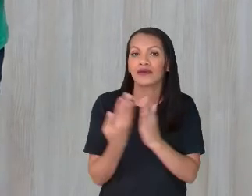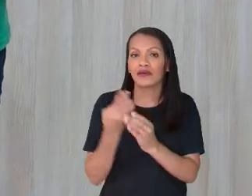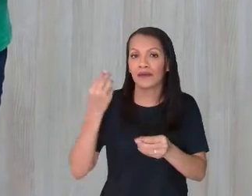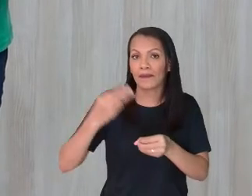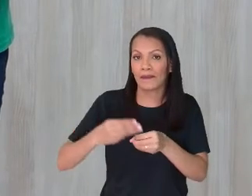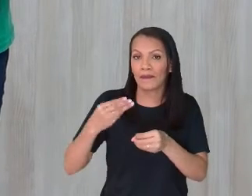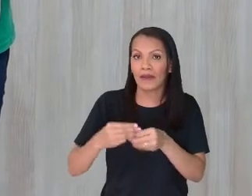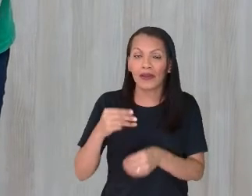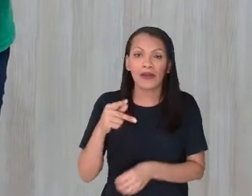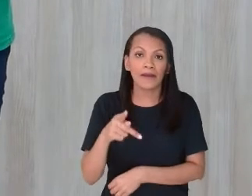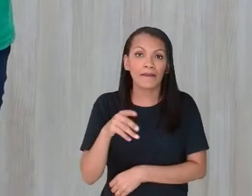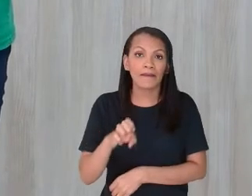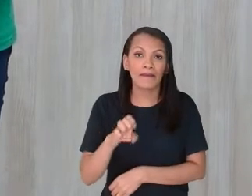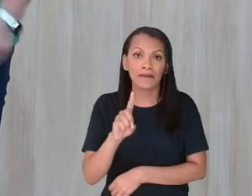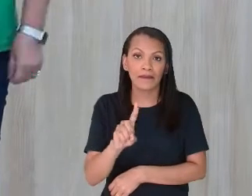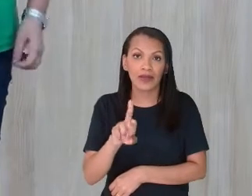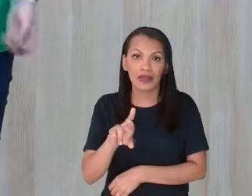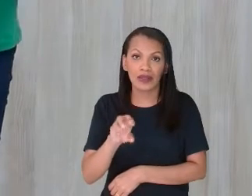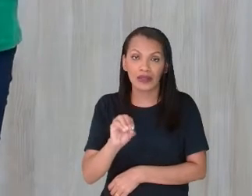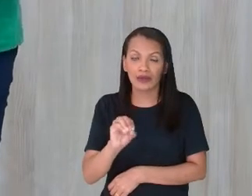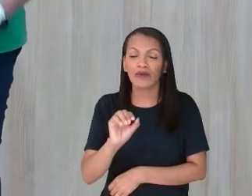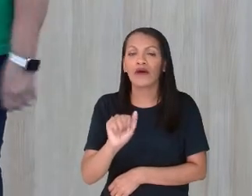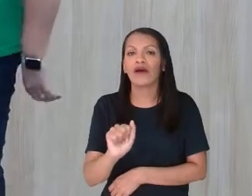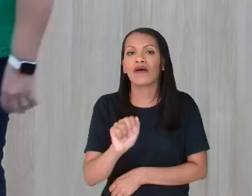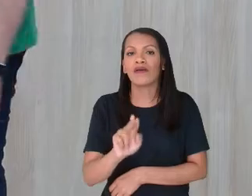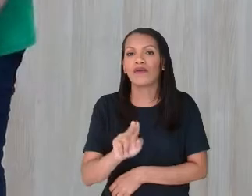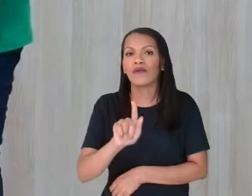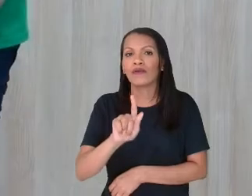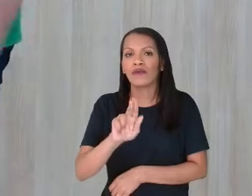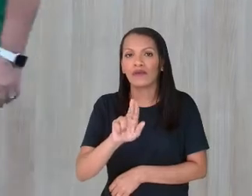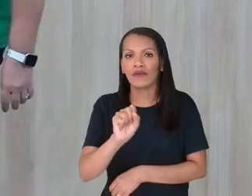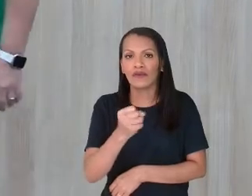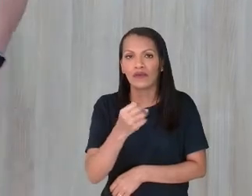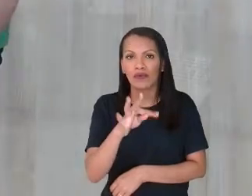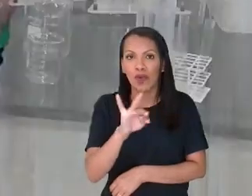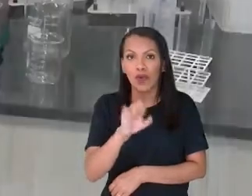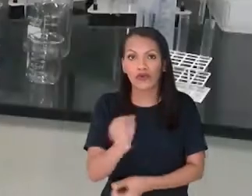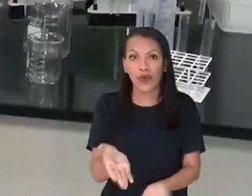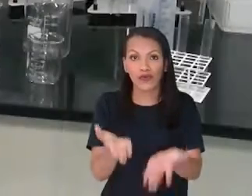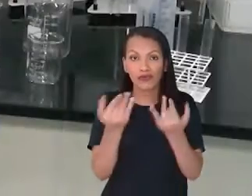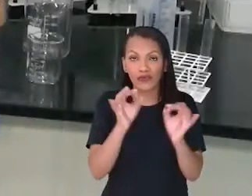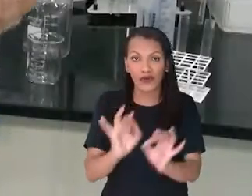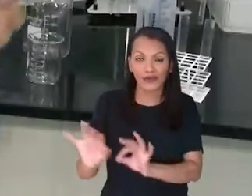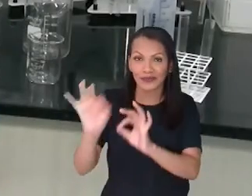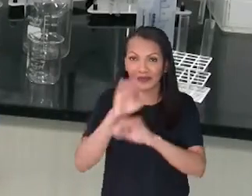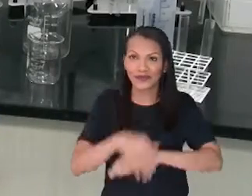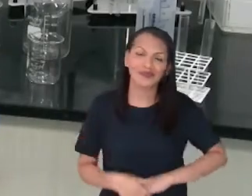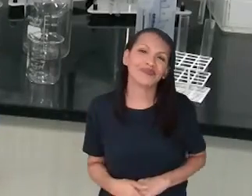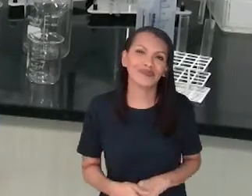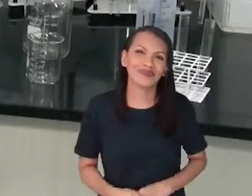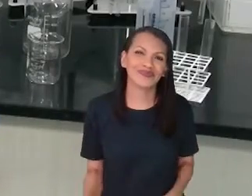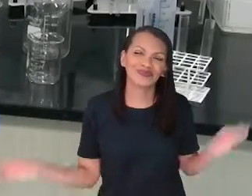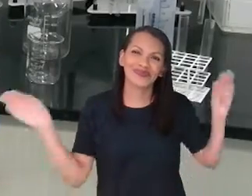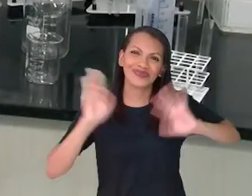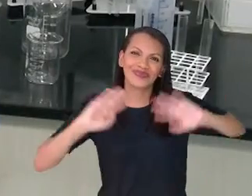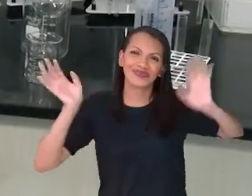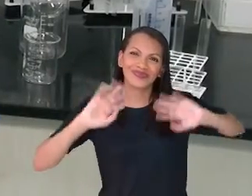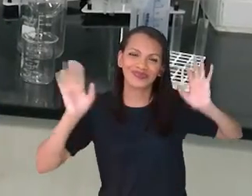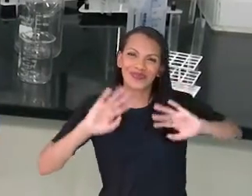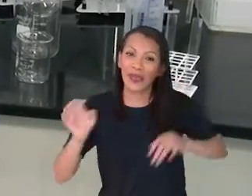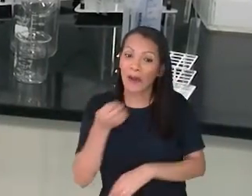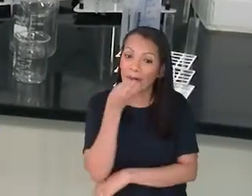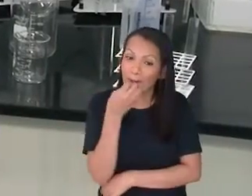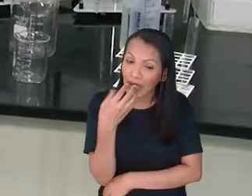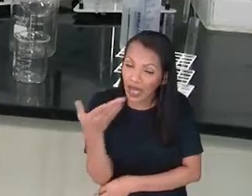Pedro Augusto, né? Então vamos lá, vamos dar uma olhada nesse vídeo. Olá, alunos e alunas, sejam